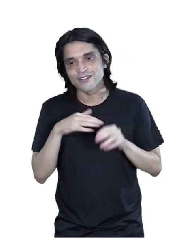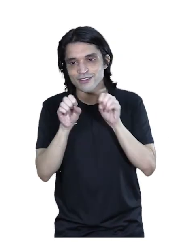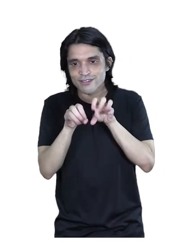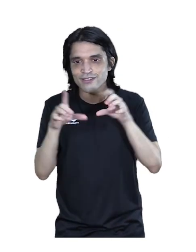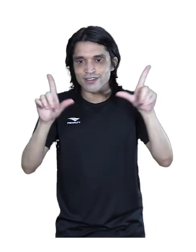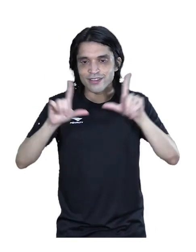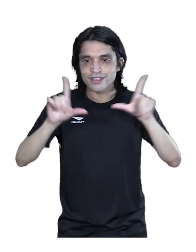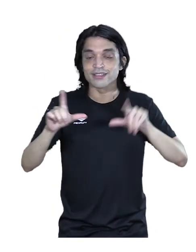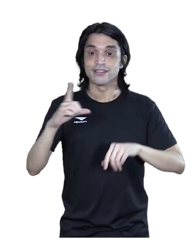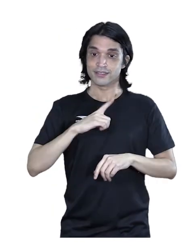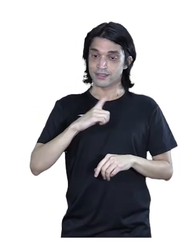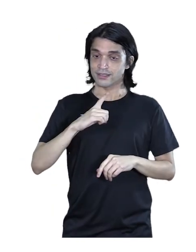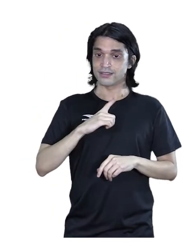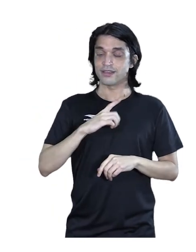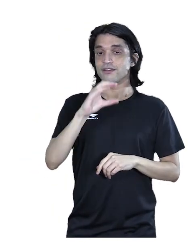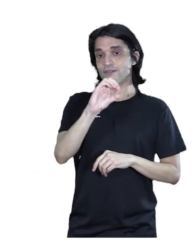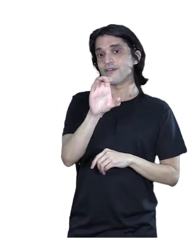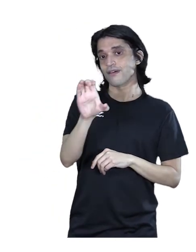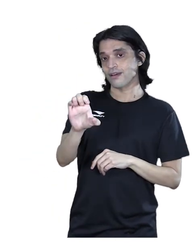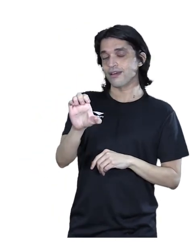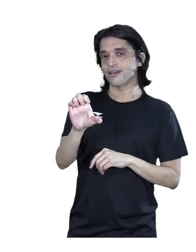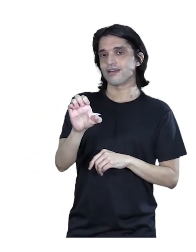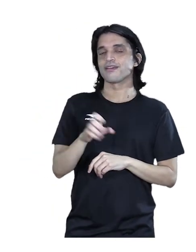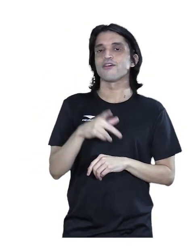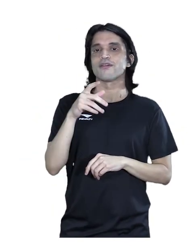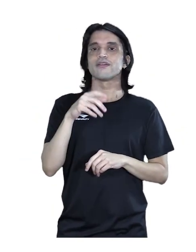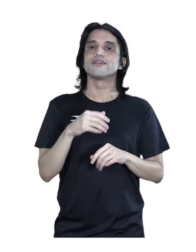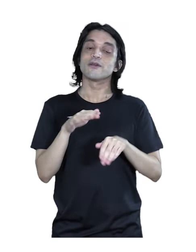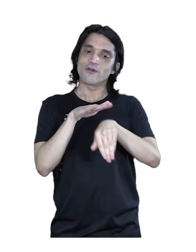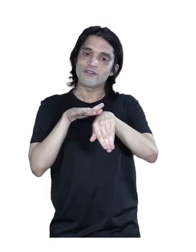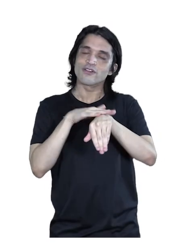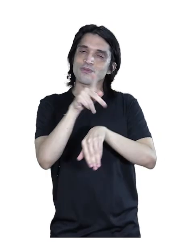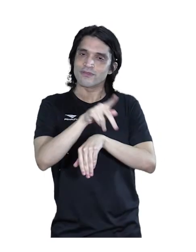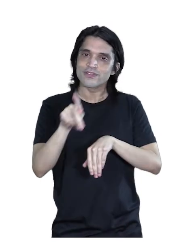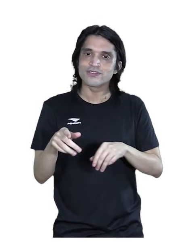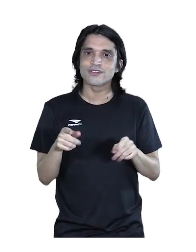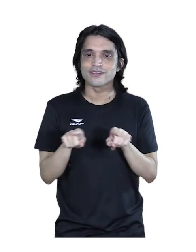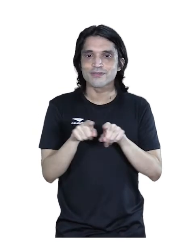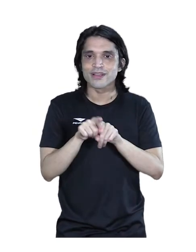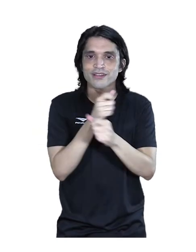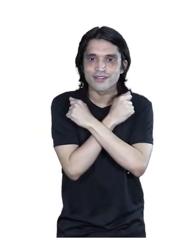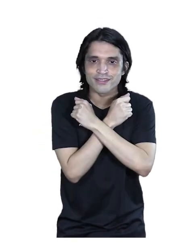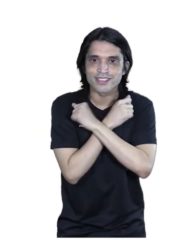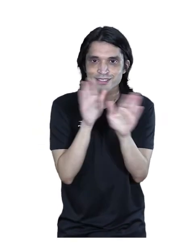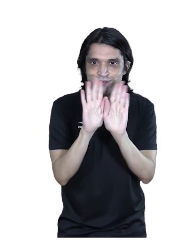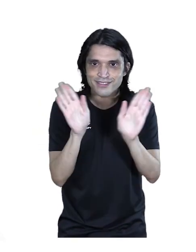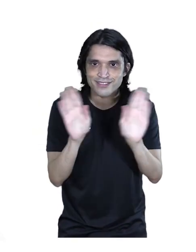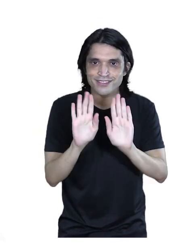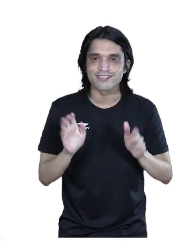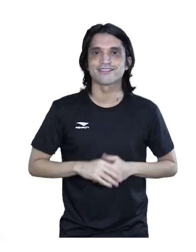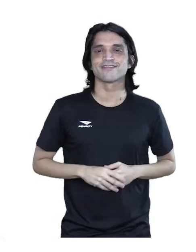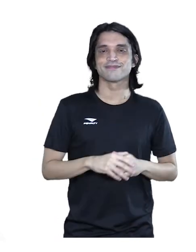na UE e nos podcasts. Ah, não deixem de consultar o professor. Um forte abraço e até mais!